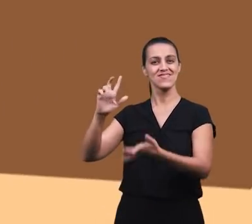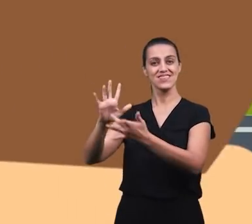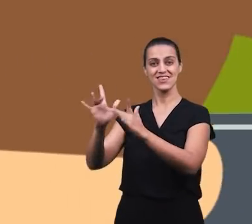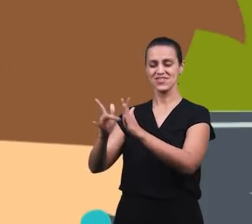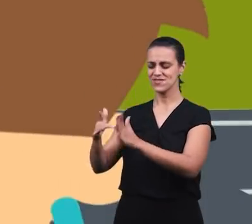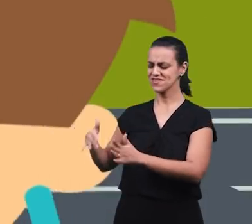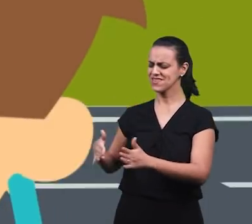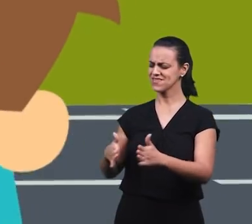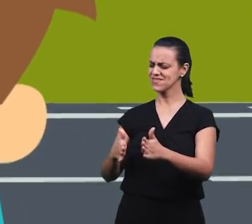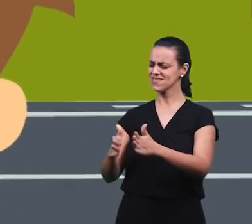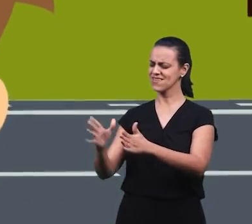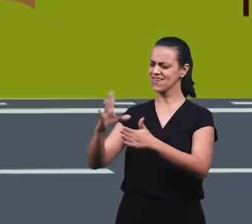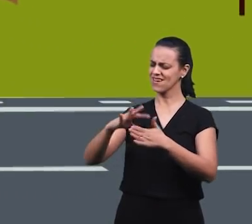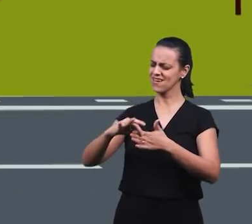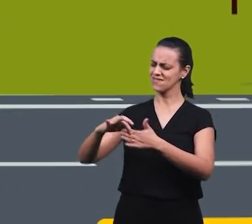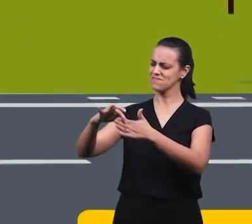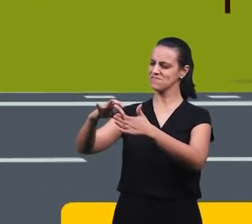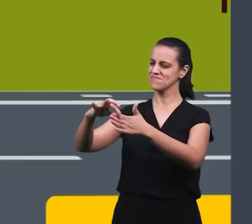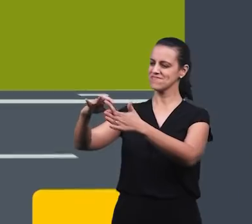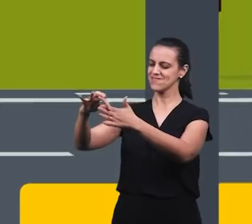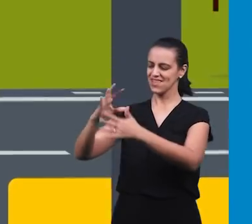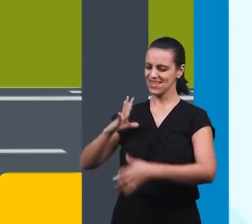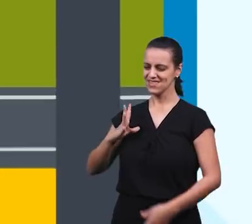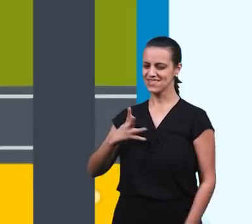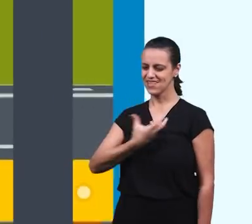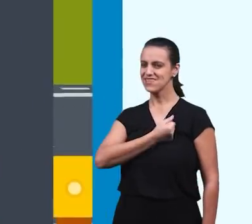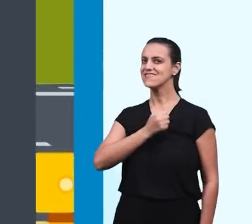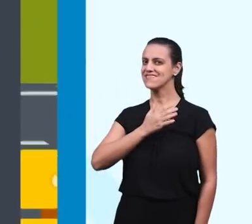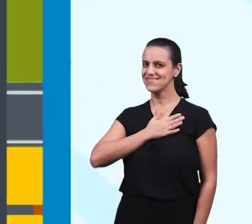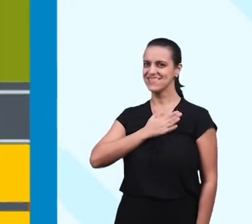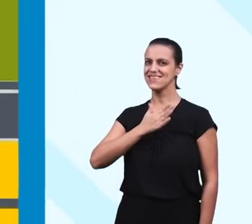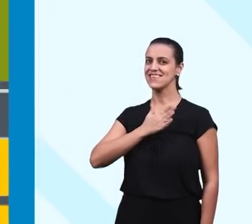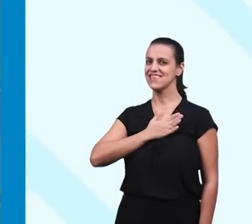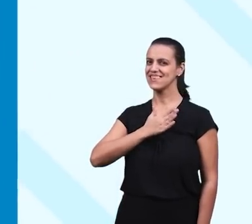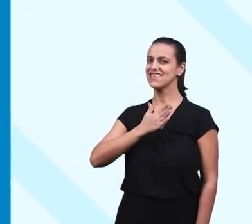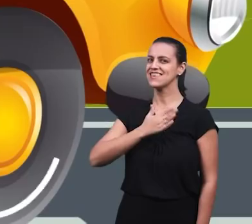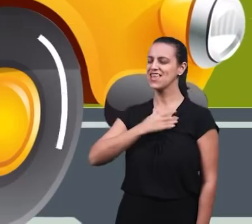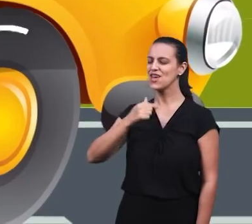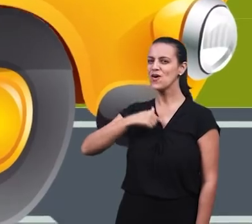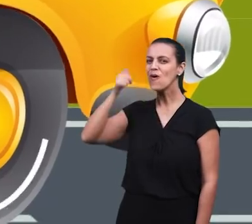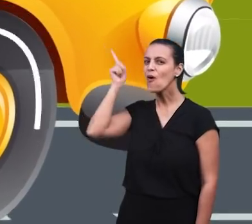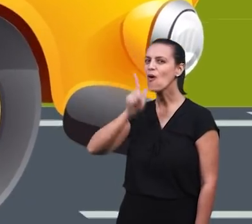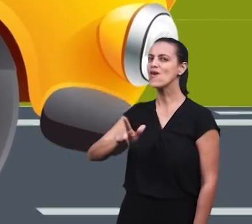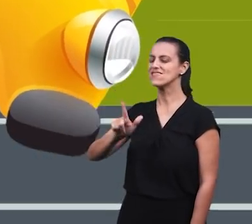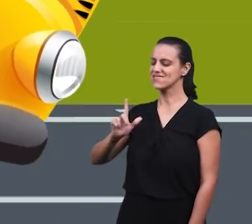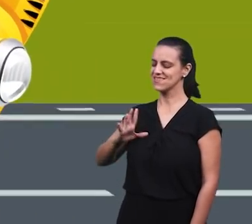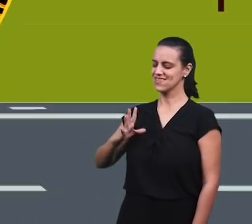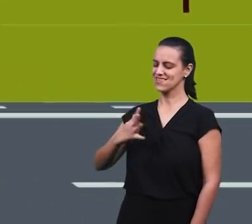Eu fui salvo.